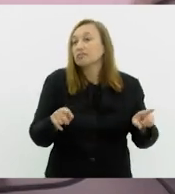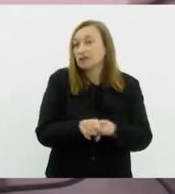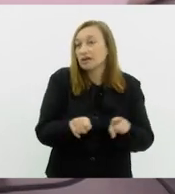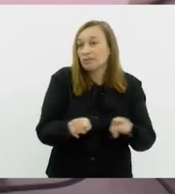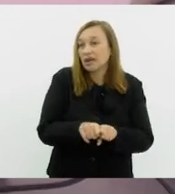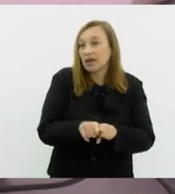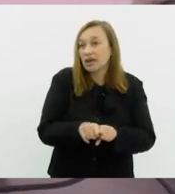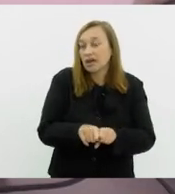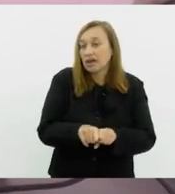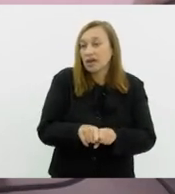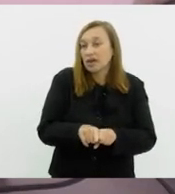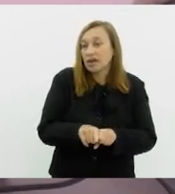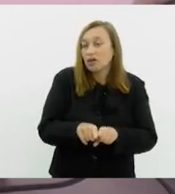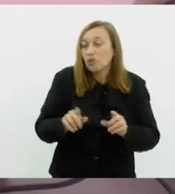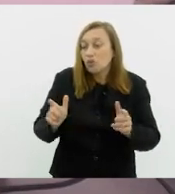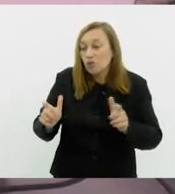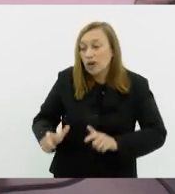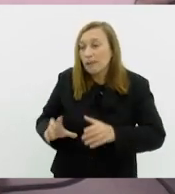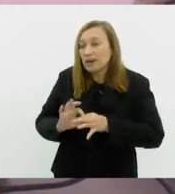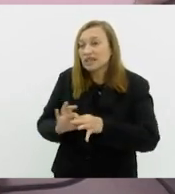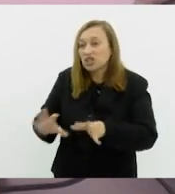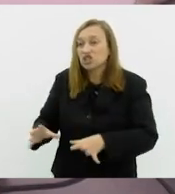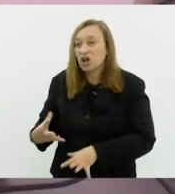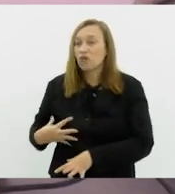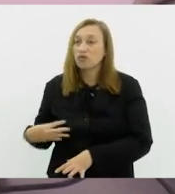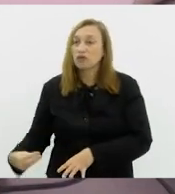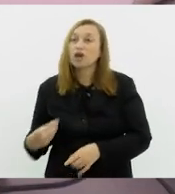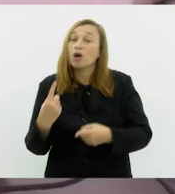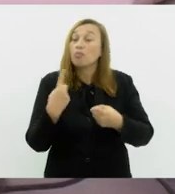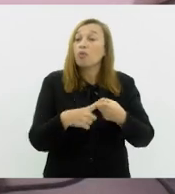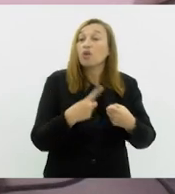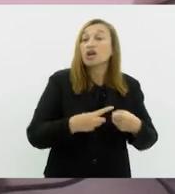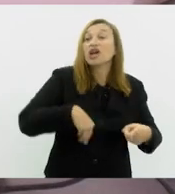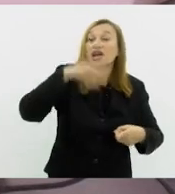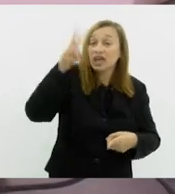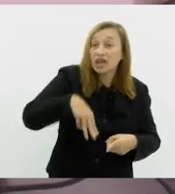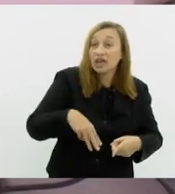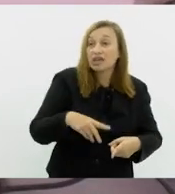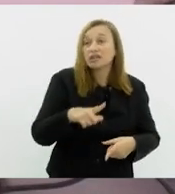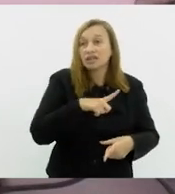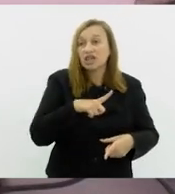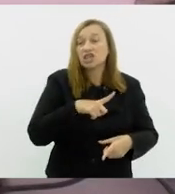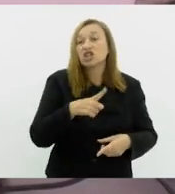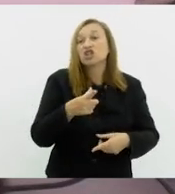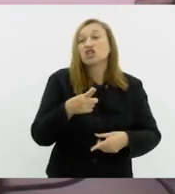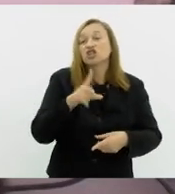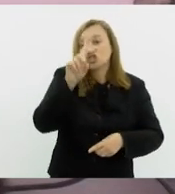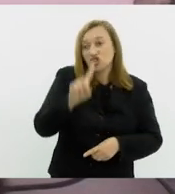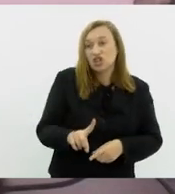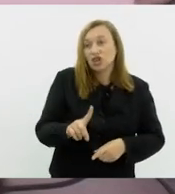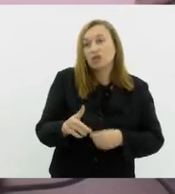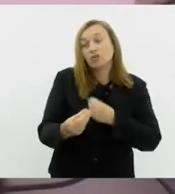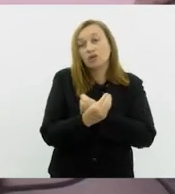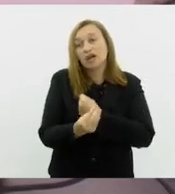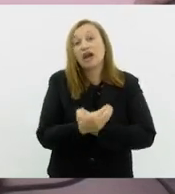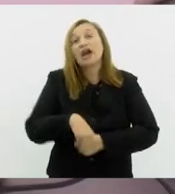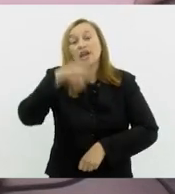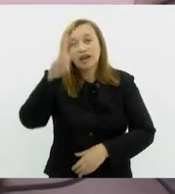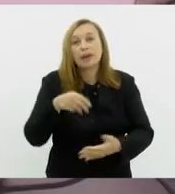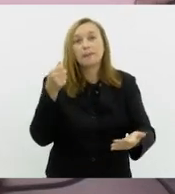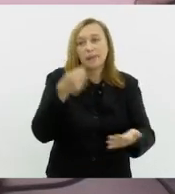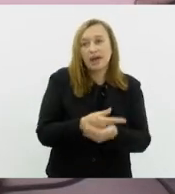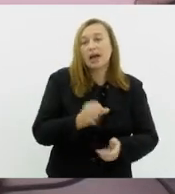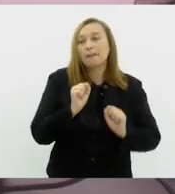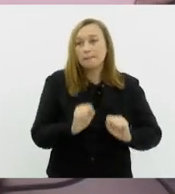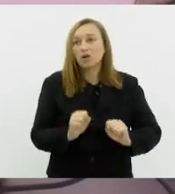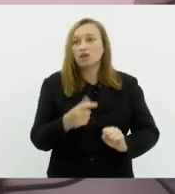deixar os entes queridos. Porque, hoje em dia, quem tem direito ao cuidado, quem pode pagar. Eu tenho uma tia de 97 anos